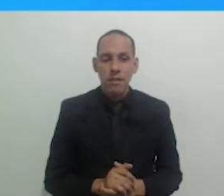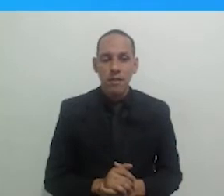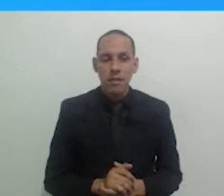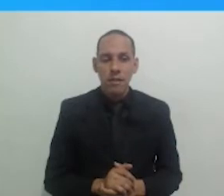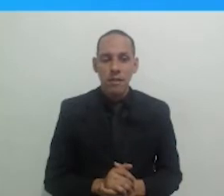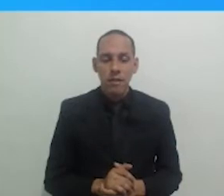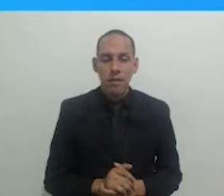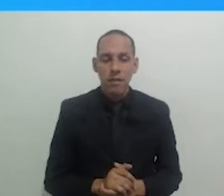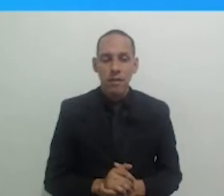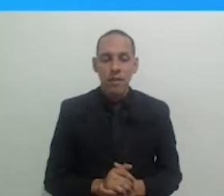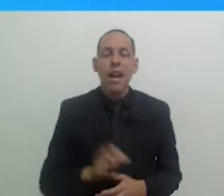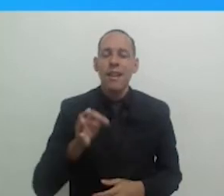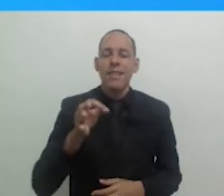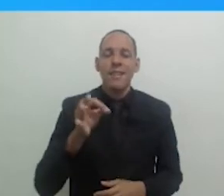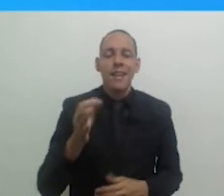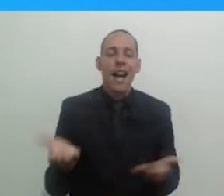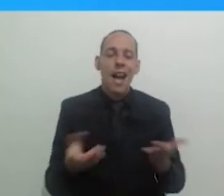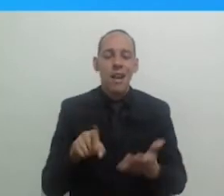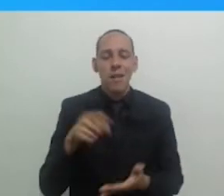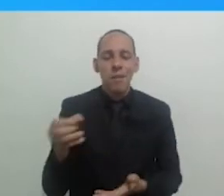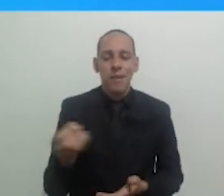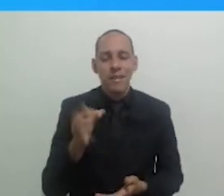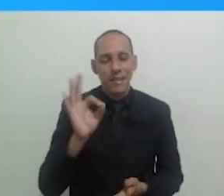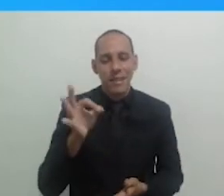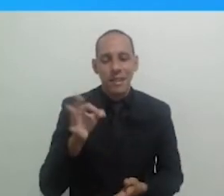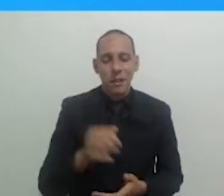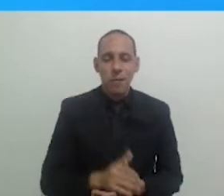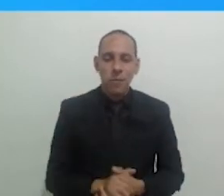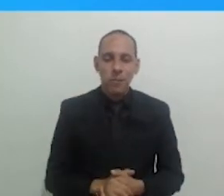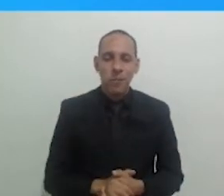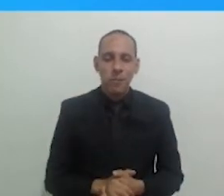Sim, agora atualizei, tá certo. Ok.